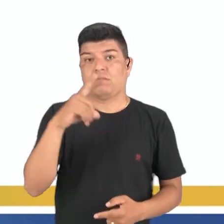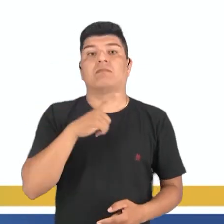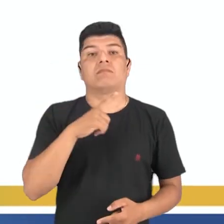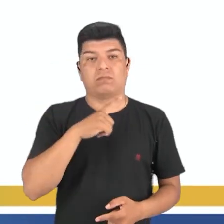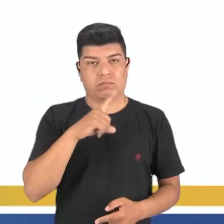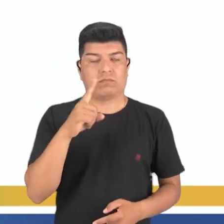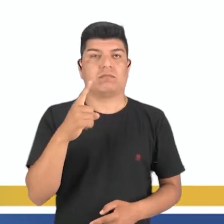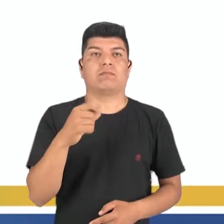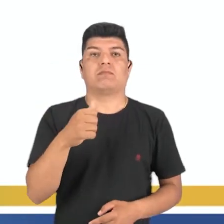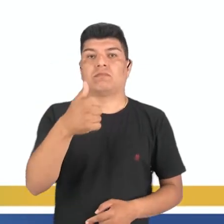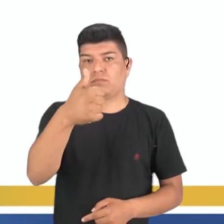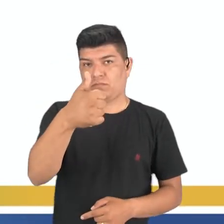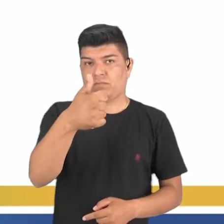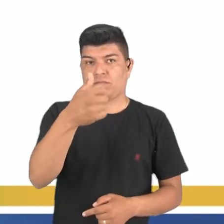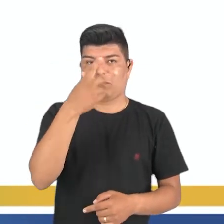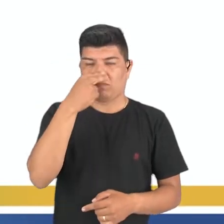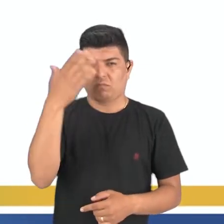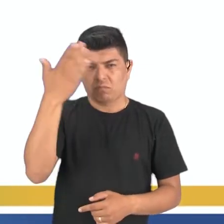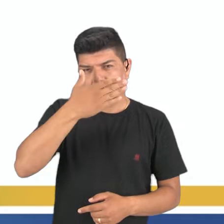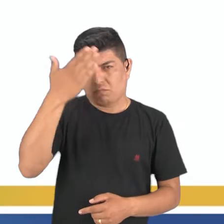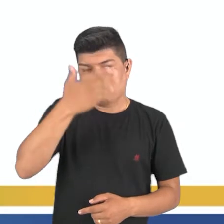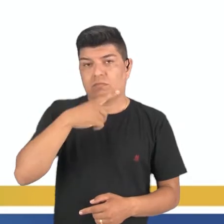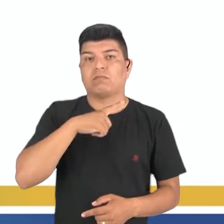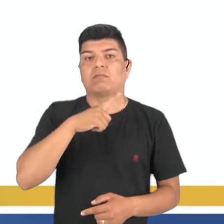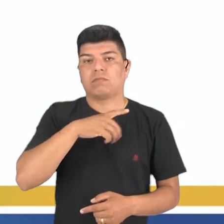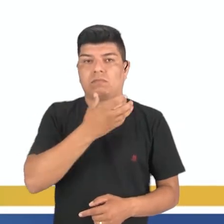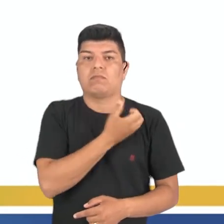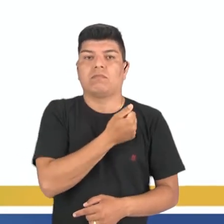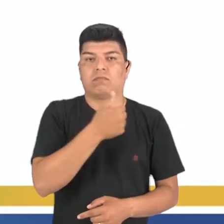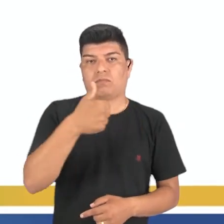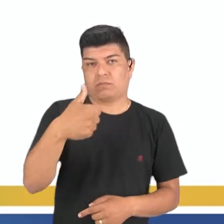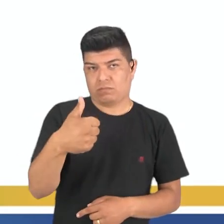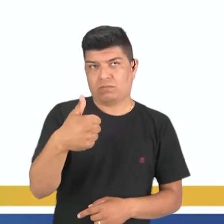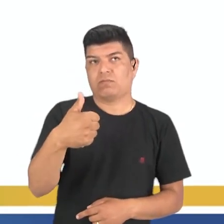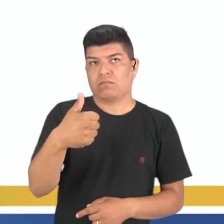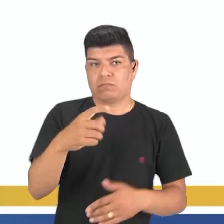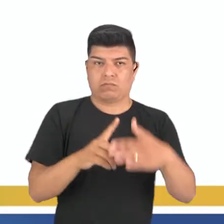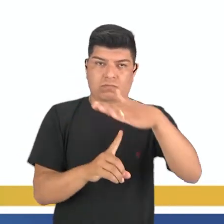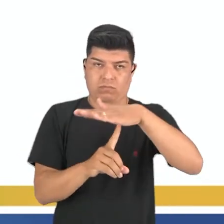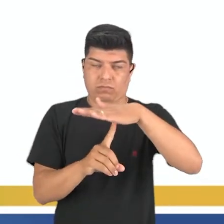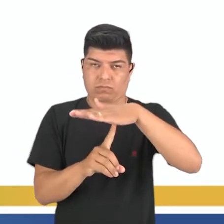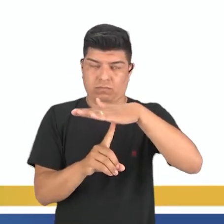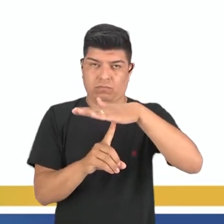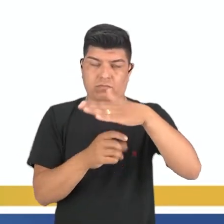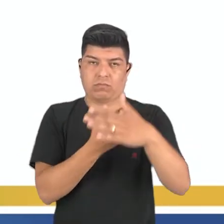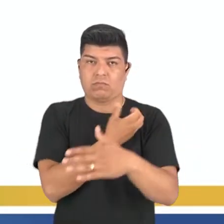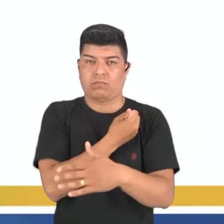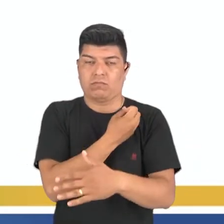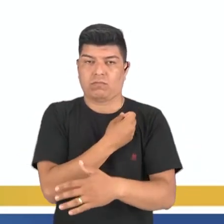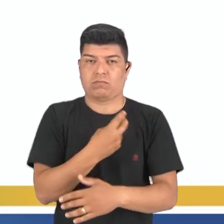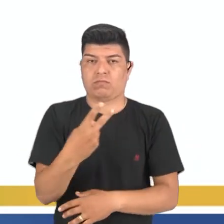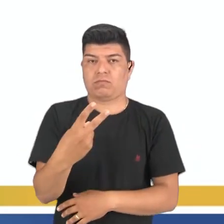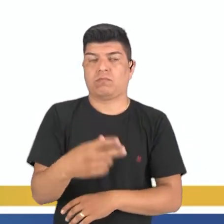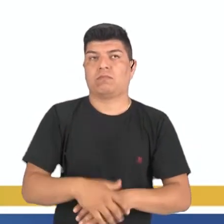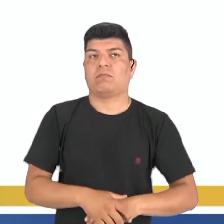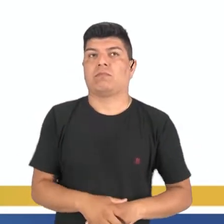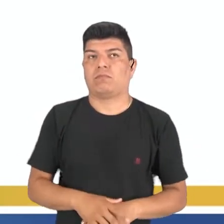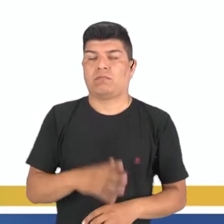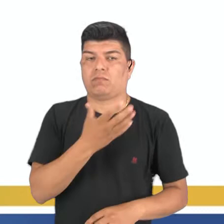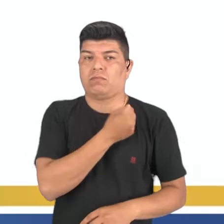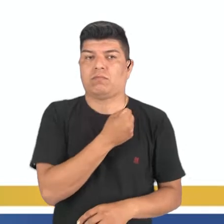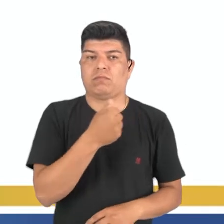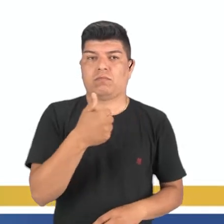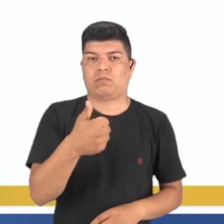aí, É o invisível número 1. Ele funciona aí como denominador do numerador 2. Então aqui é o número